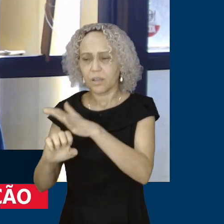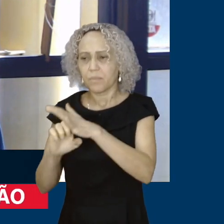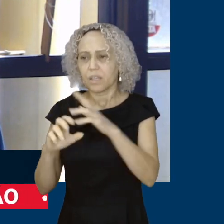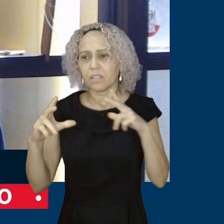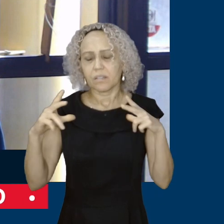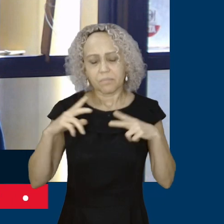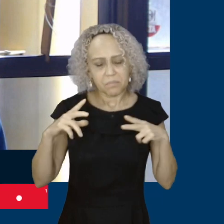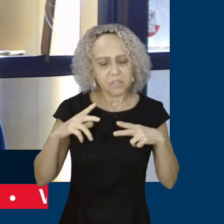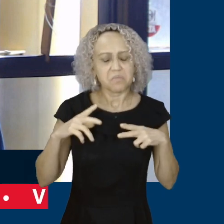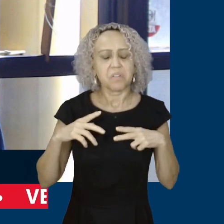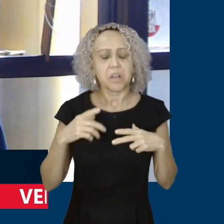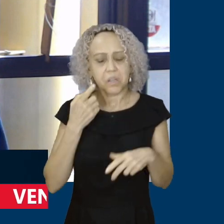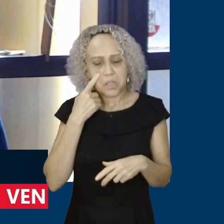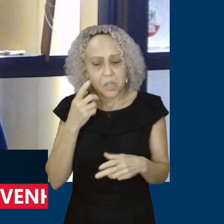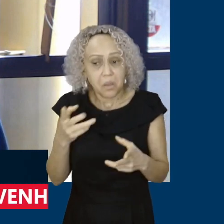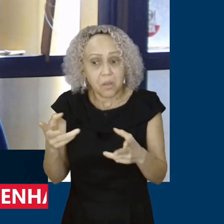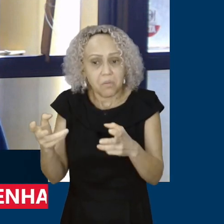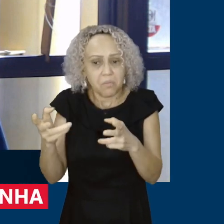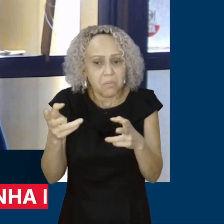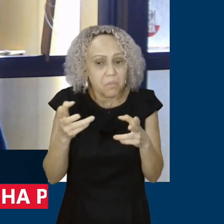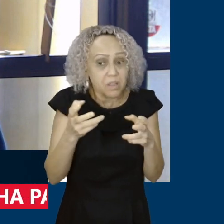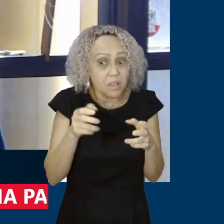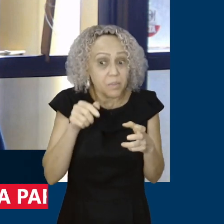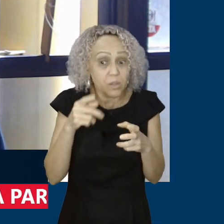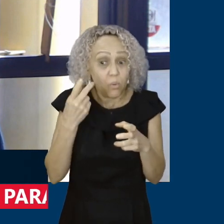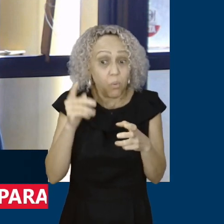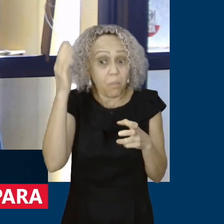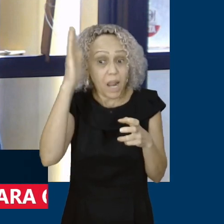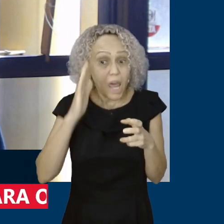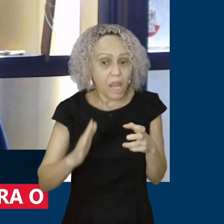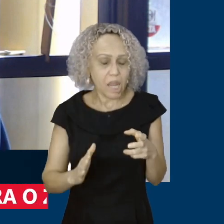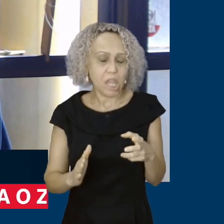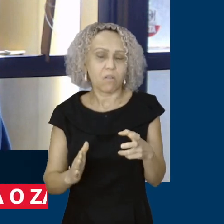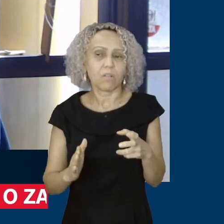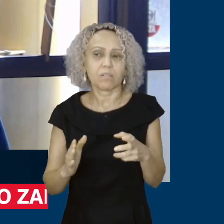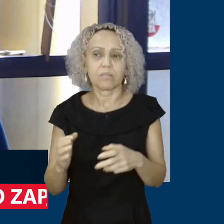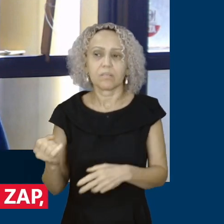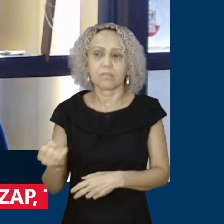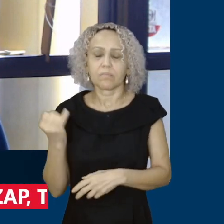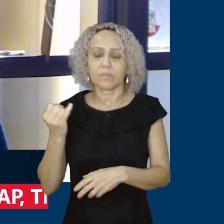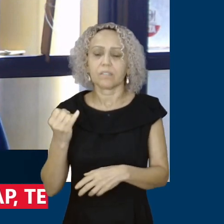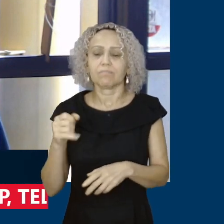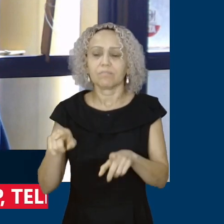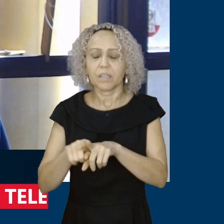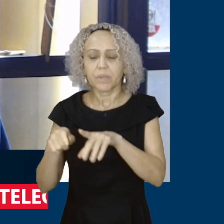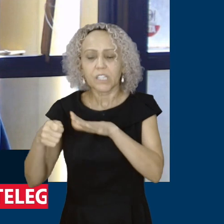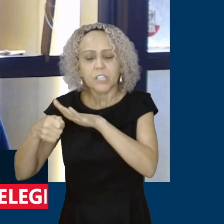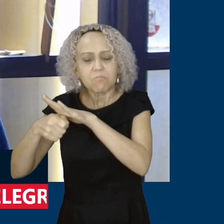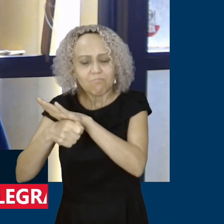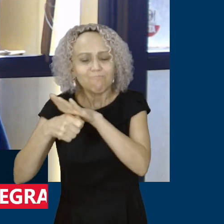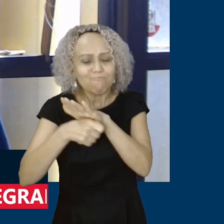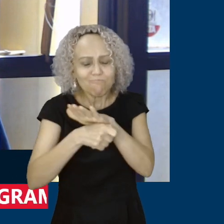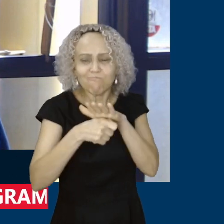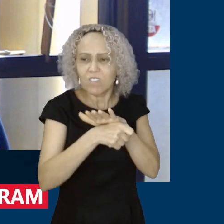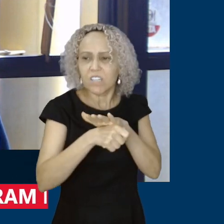como um país de oportunidade e querem trazer recursos. Os fundos de investimentos, né?